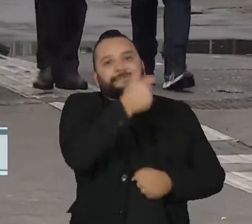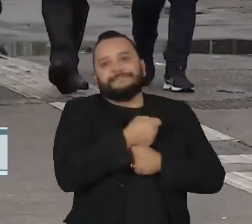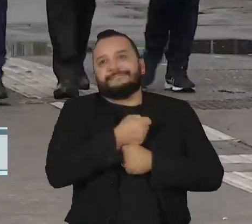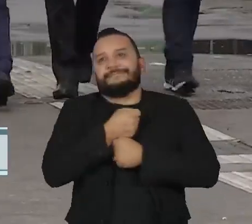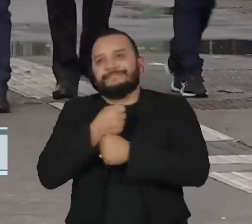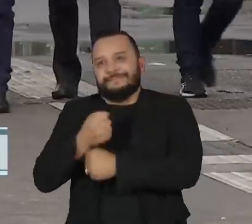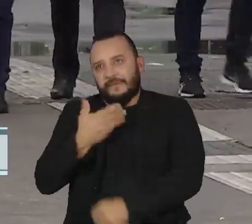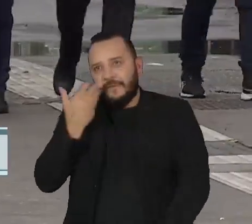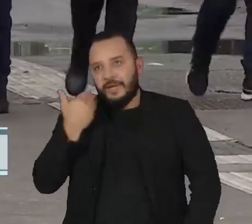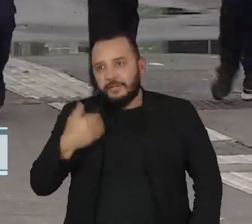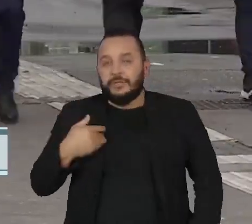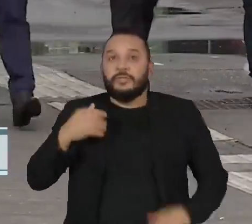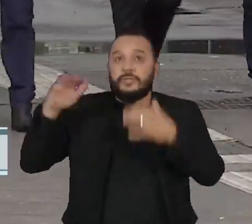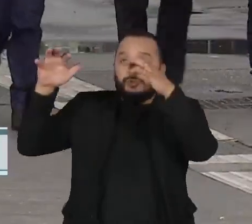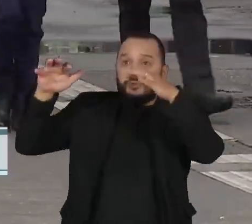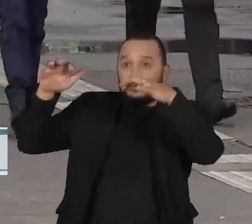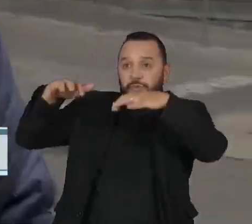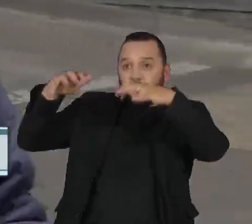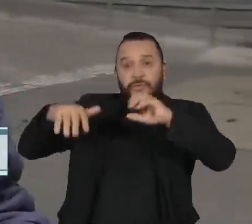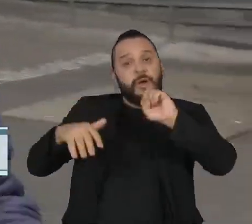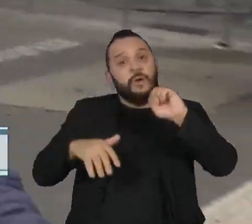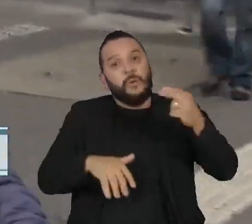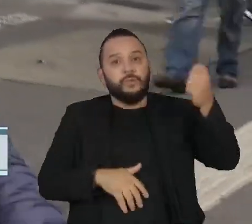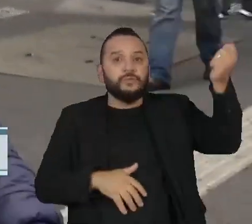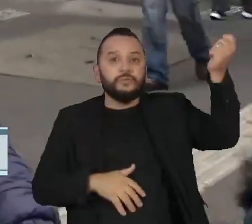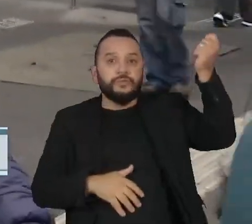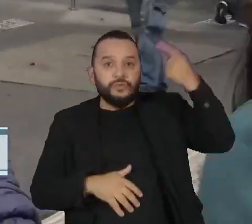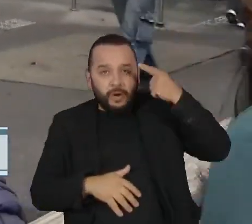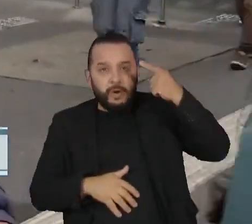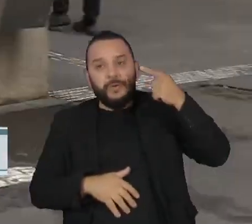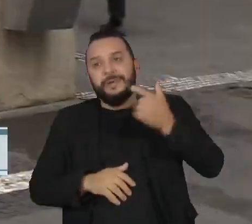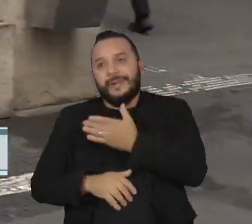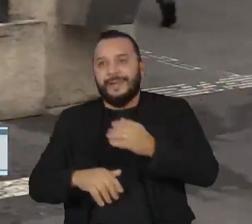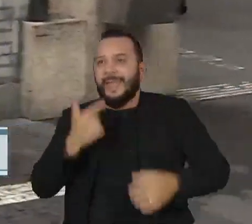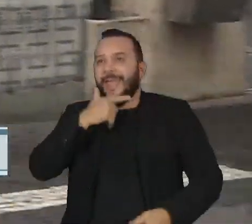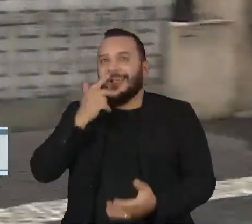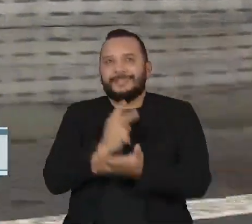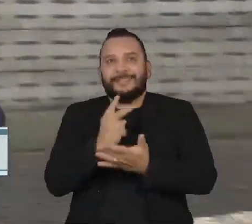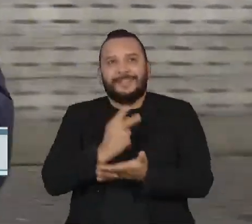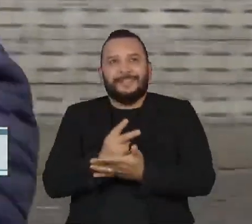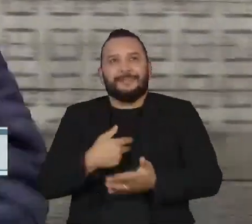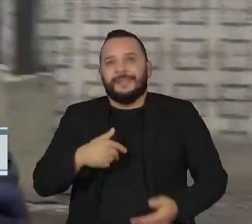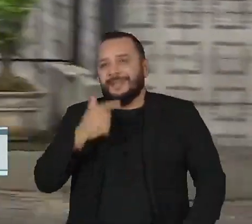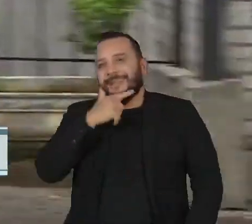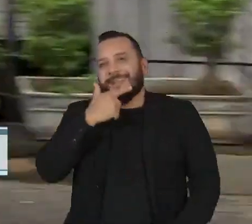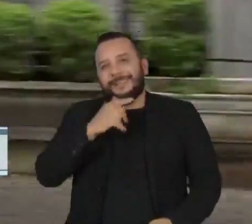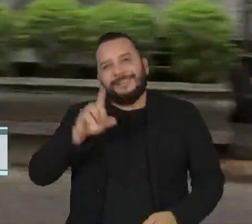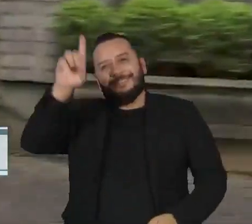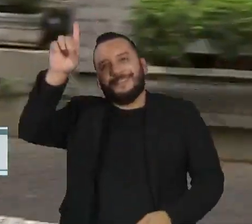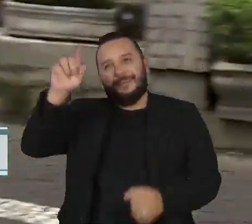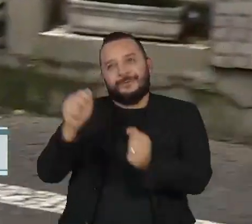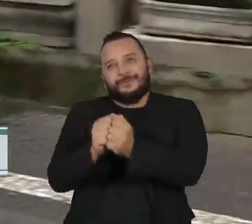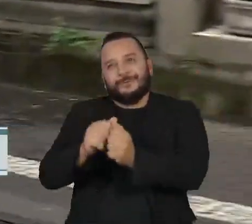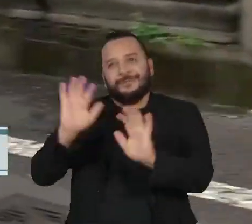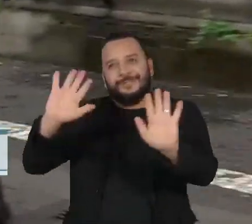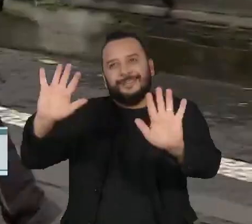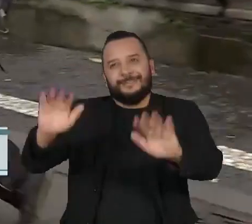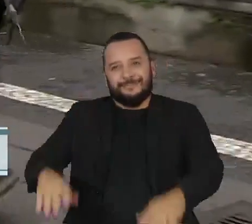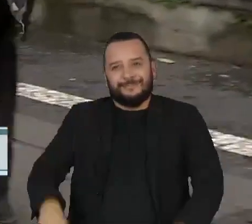ou faça sol, só o que não muda é o bom humor dele. Fica com Deus. Tchau, tchau.